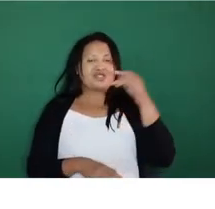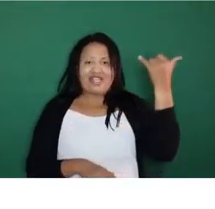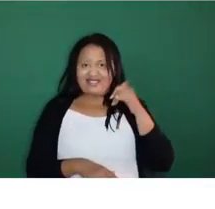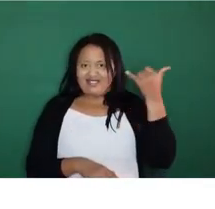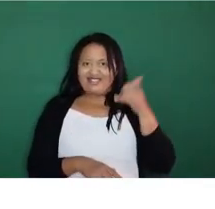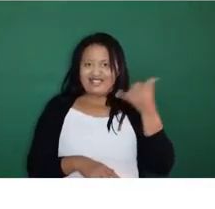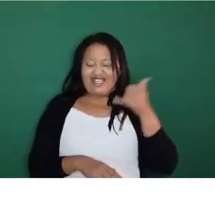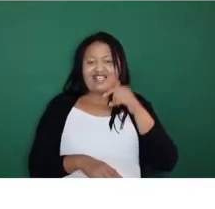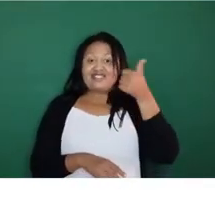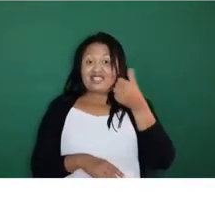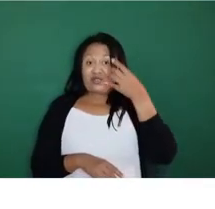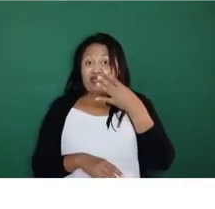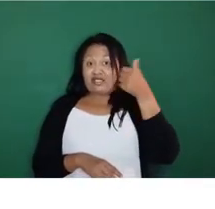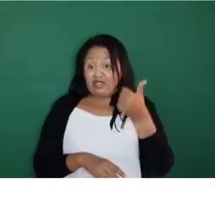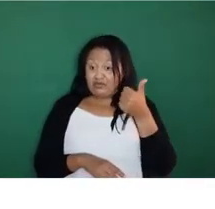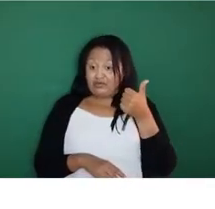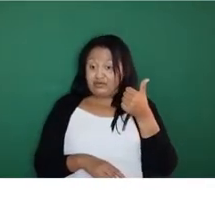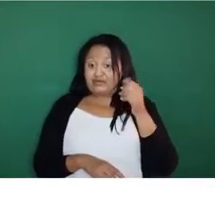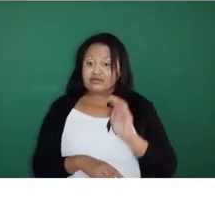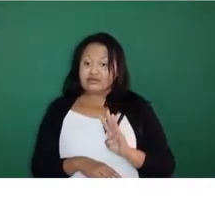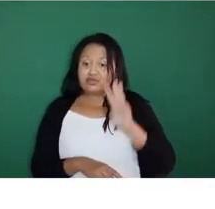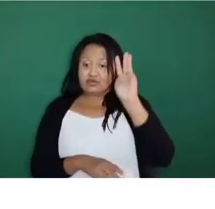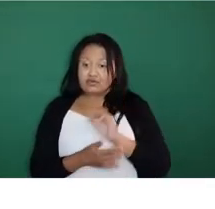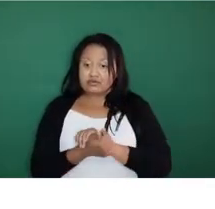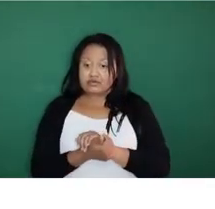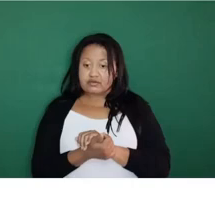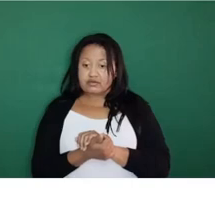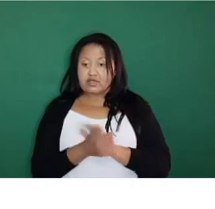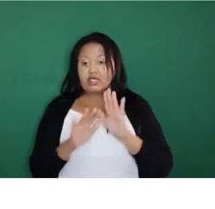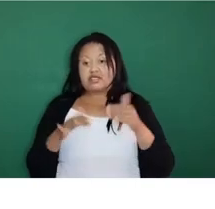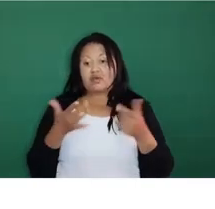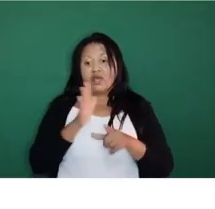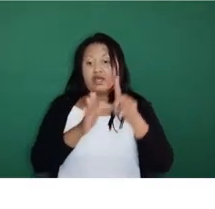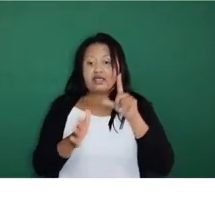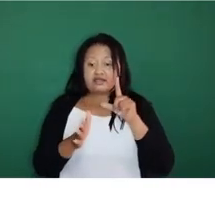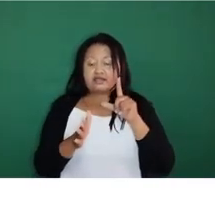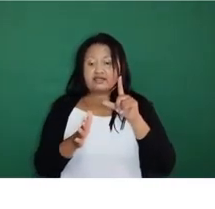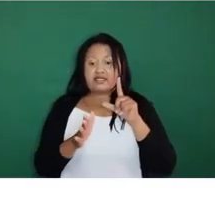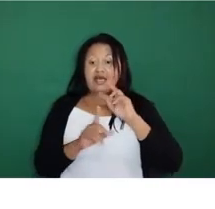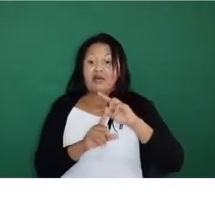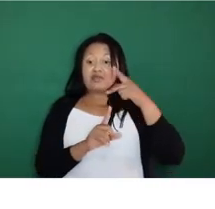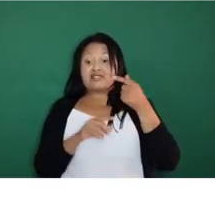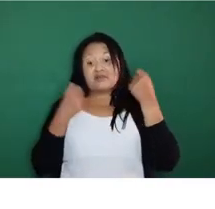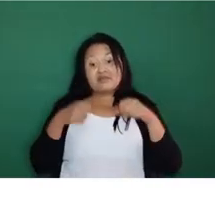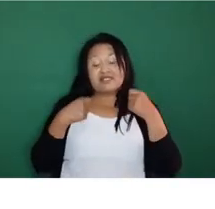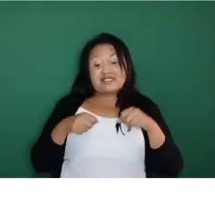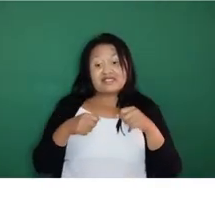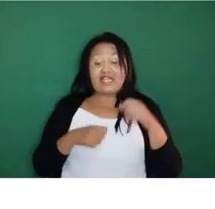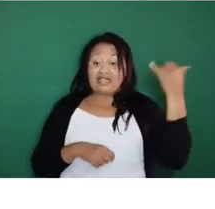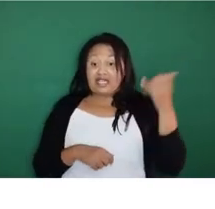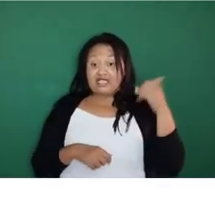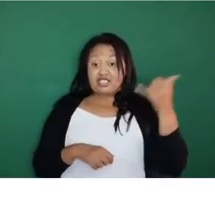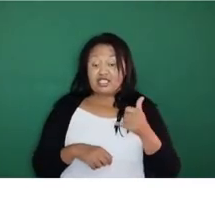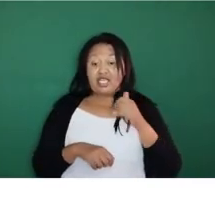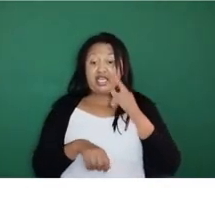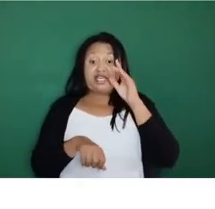é 141 mil joules como eu tinha dito antes a potência precisa da energia e do